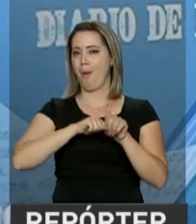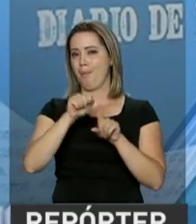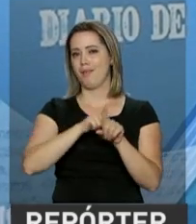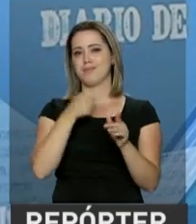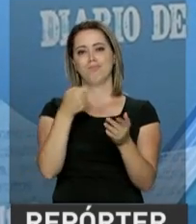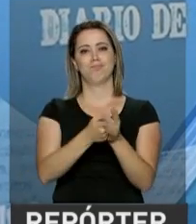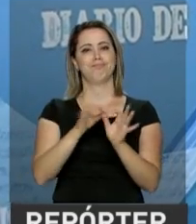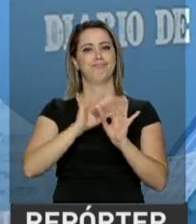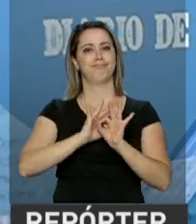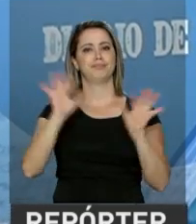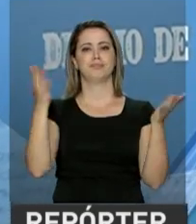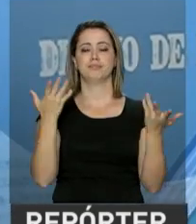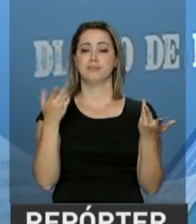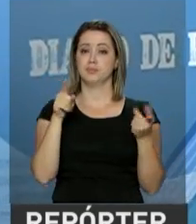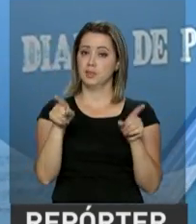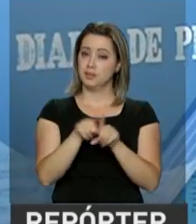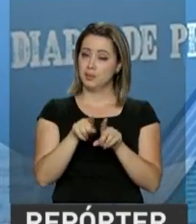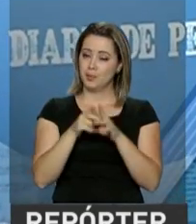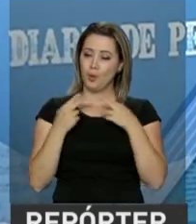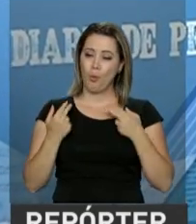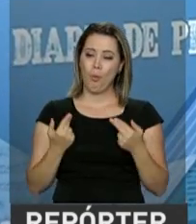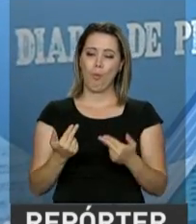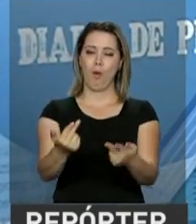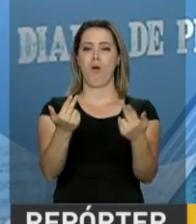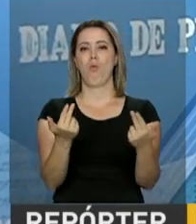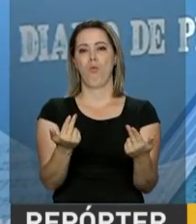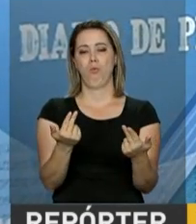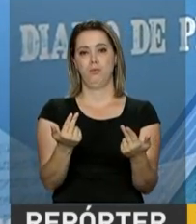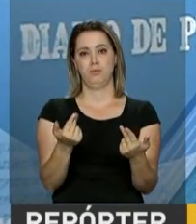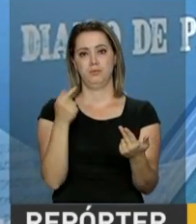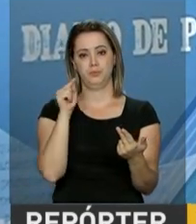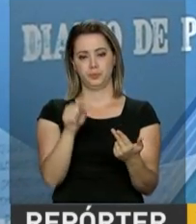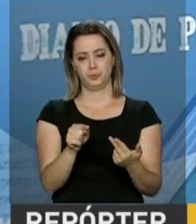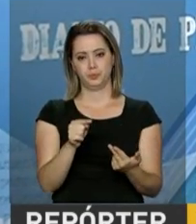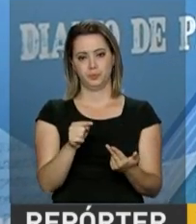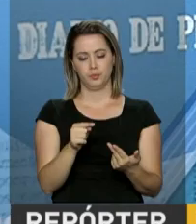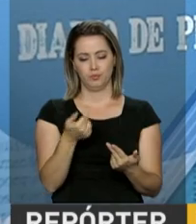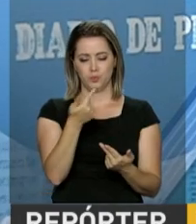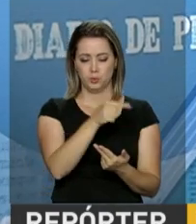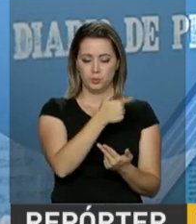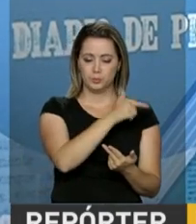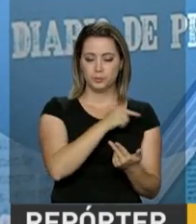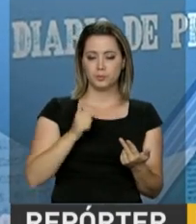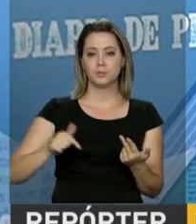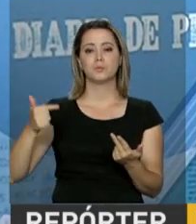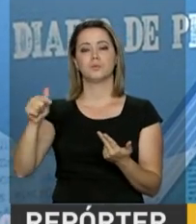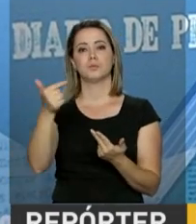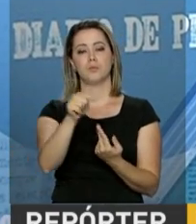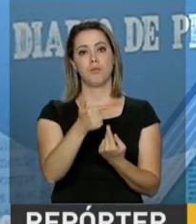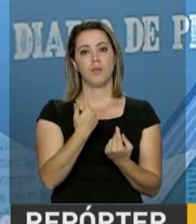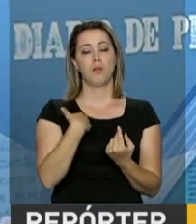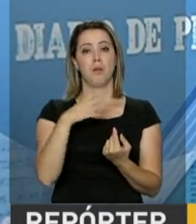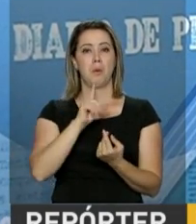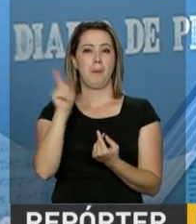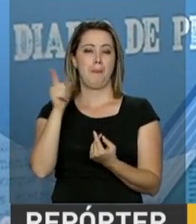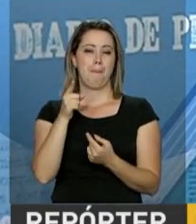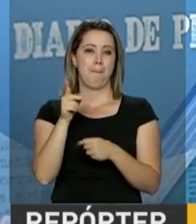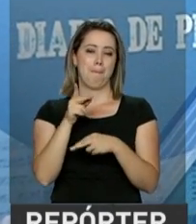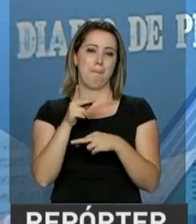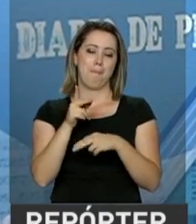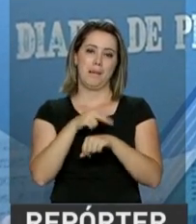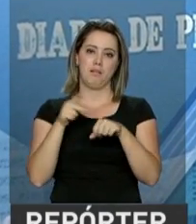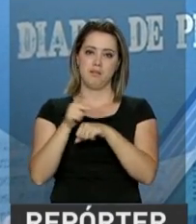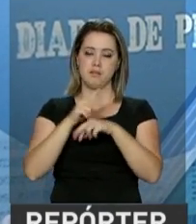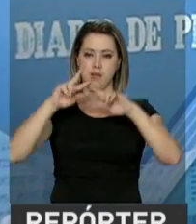benefício e também passar por situações como se passou algum tempo alguns anos a Grécia e Portugal